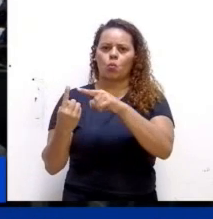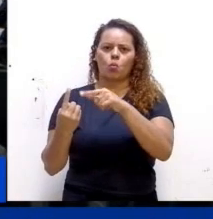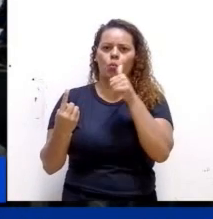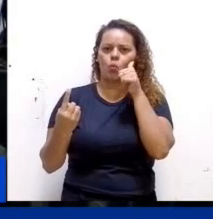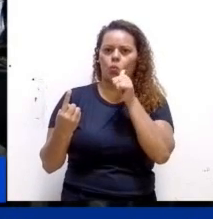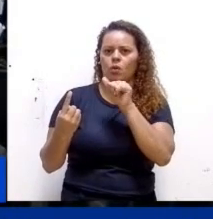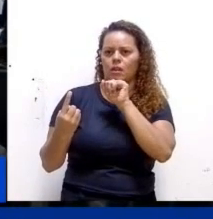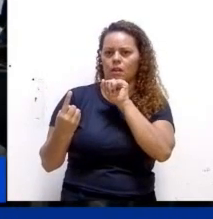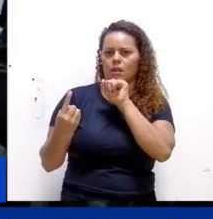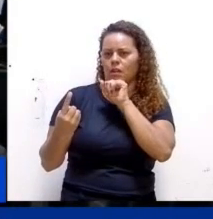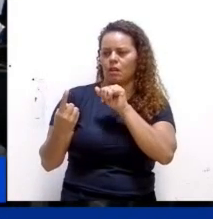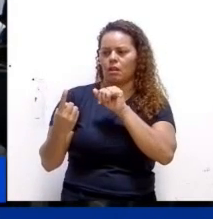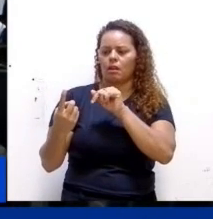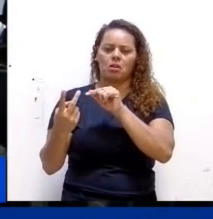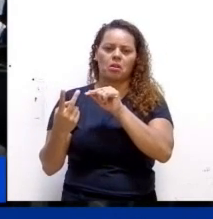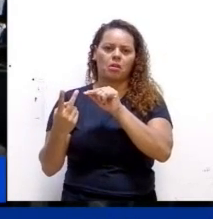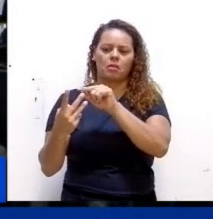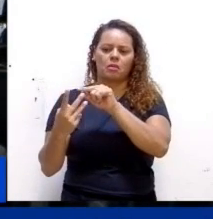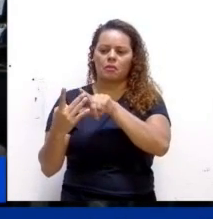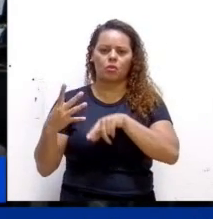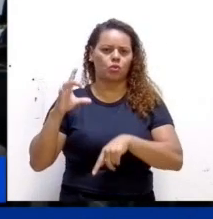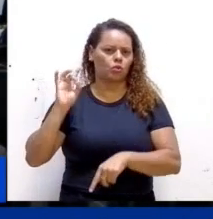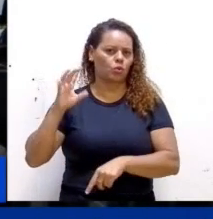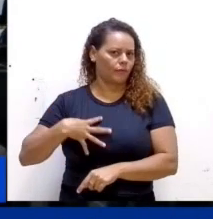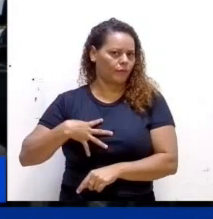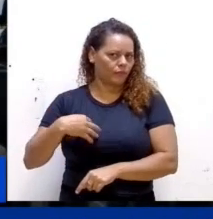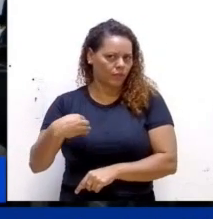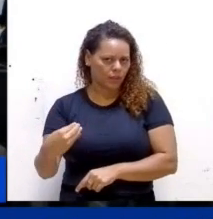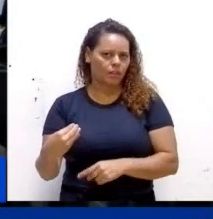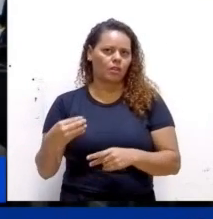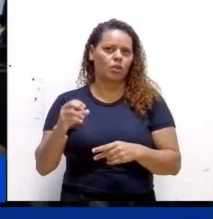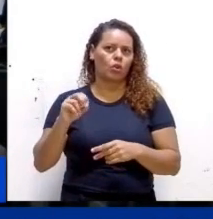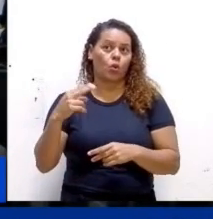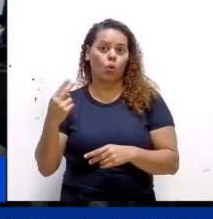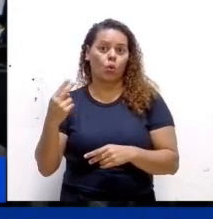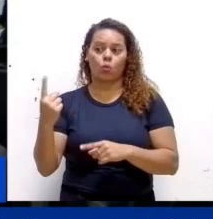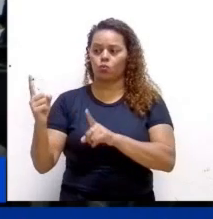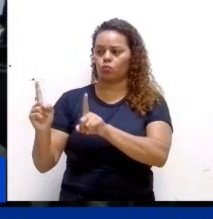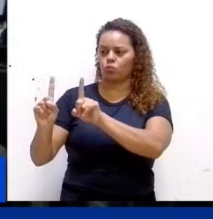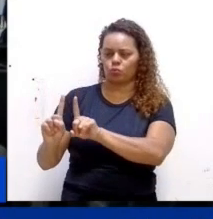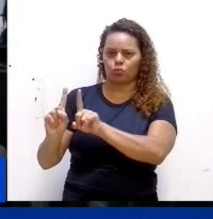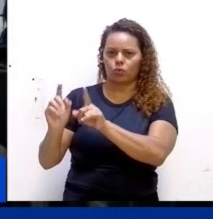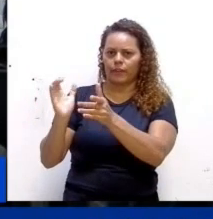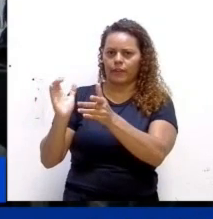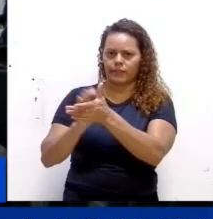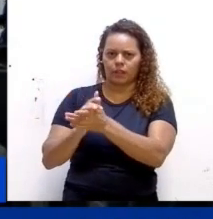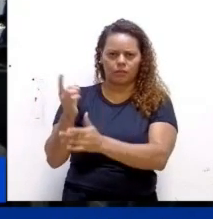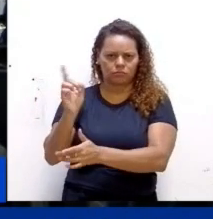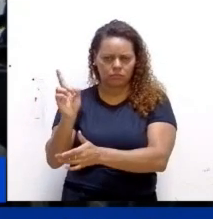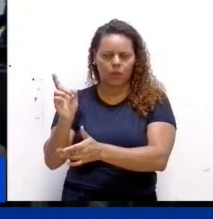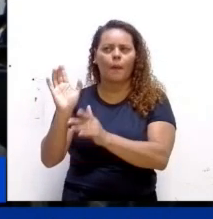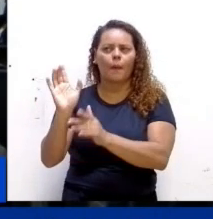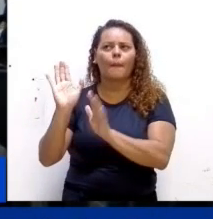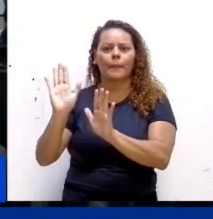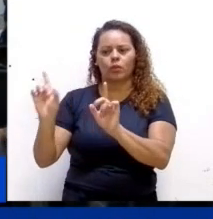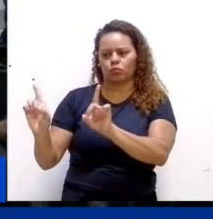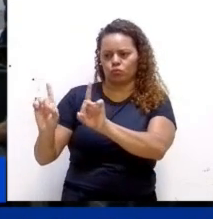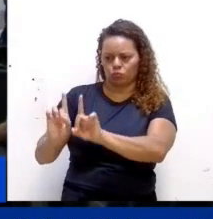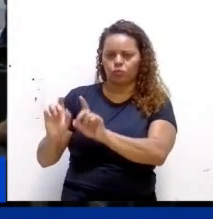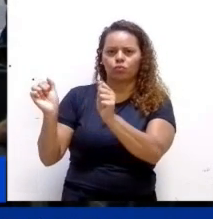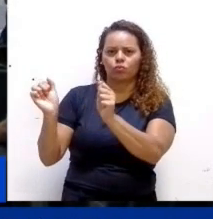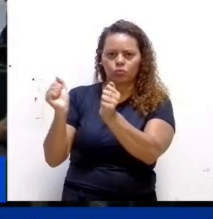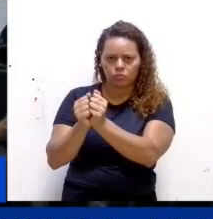de um casamento, de uma união estável, ou se é uma formação constituída pela mãe e